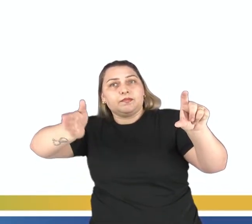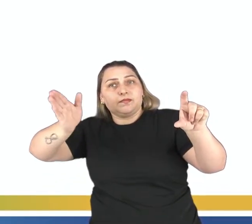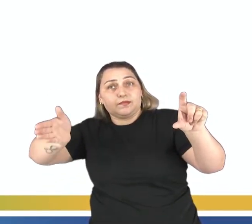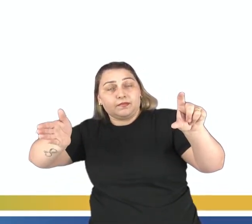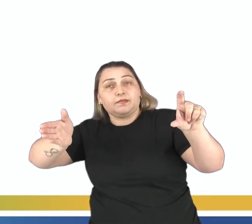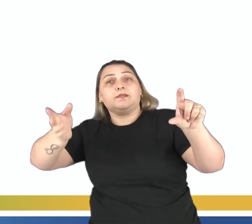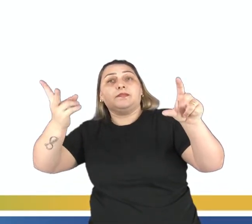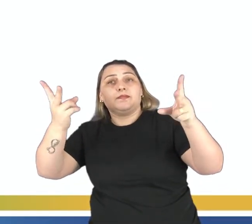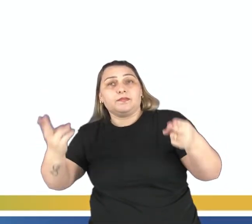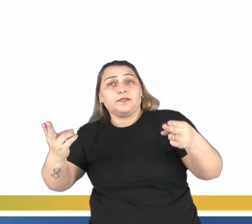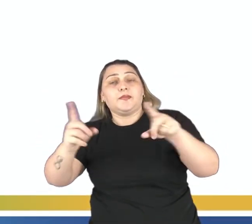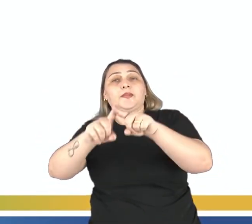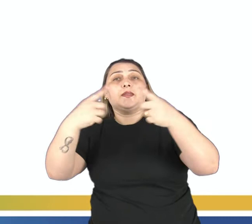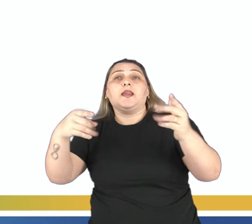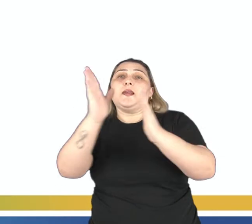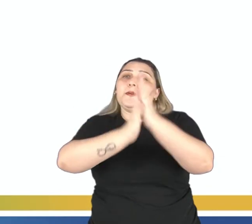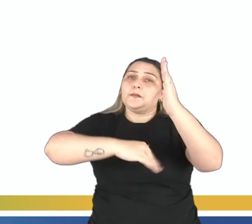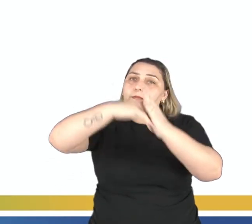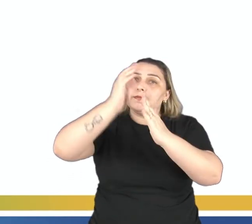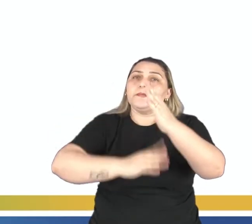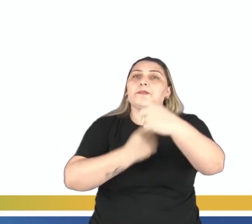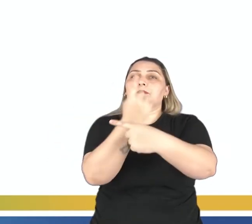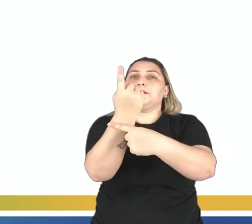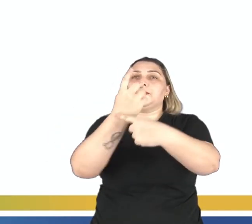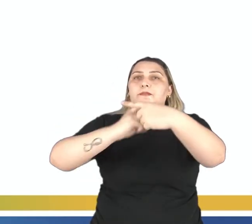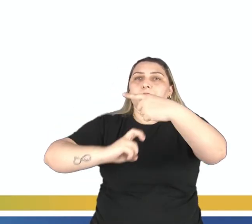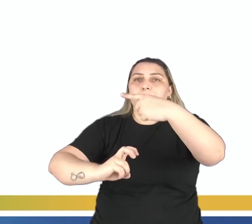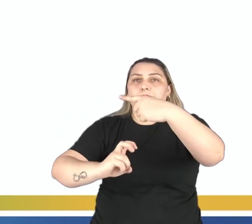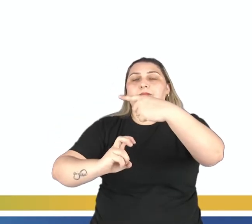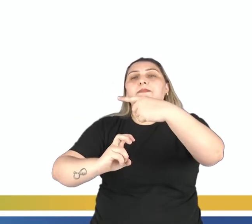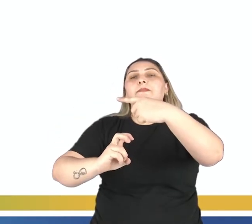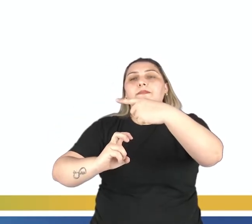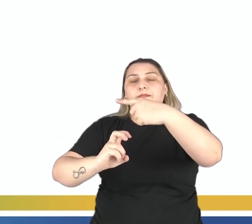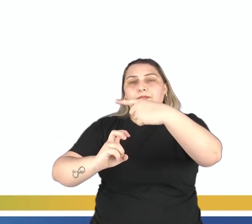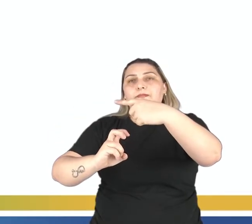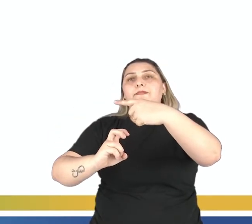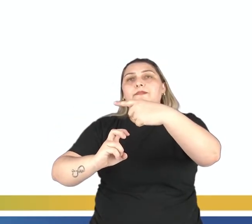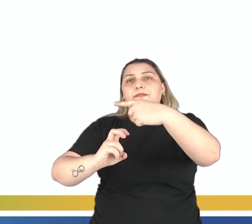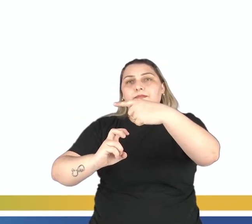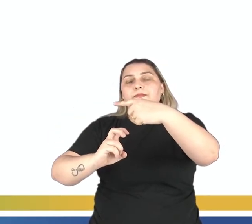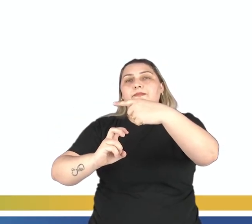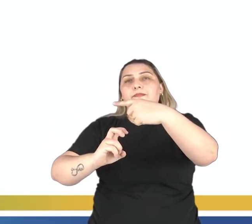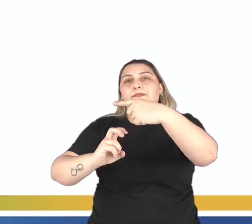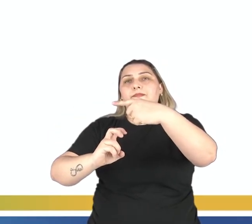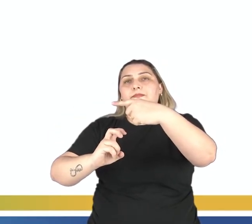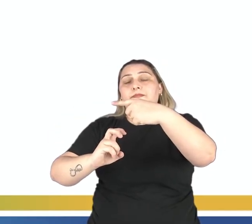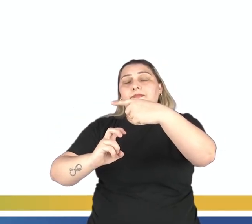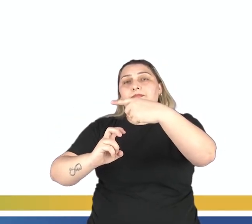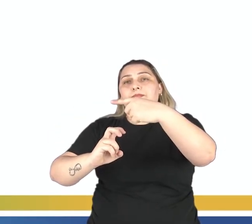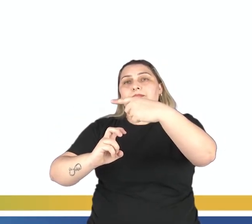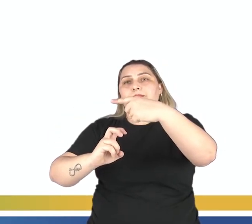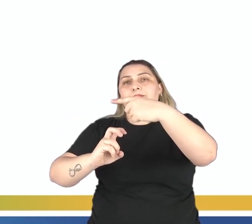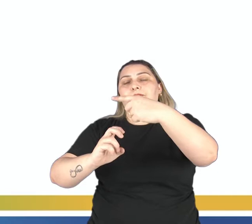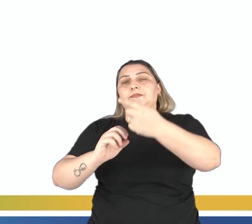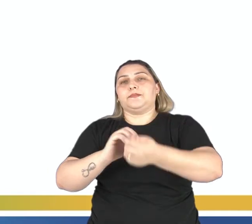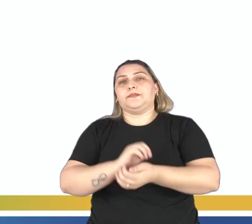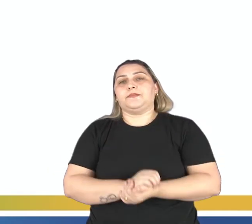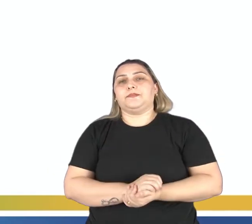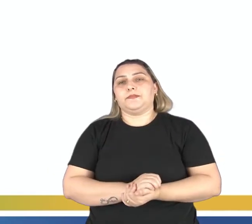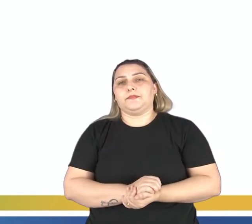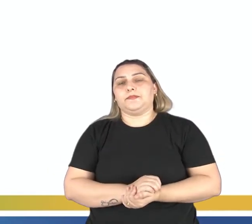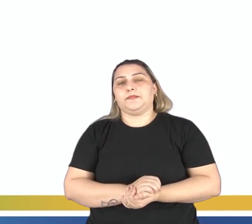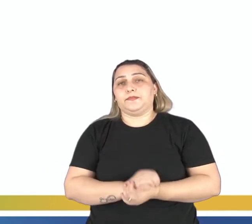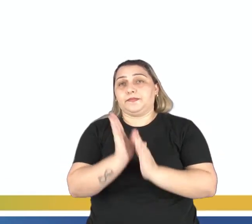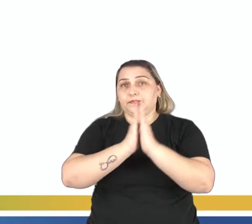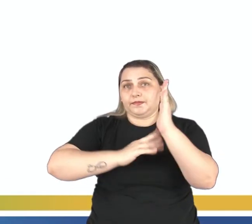partes iguais. E a fração que representa a parte pintada é 1 em 5, ou seja, 1/5